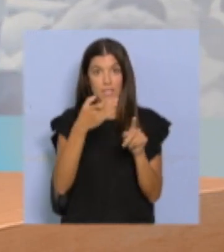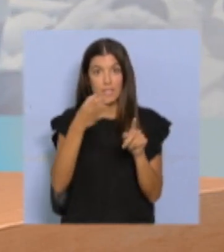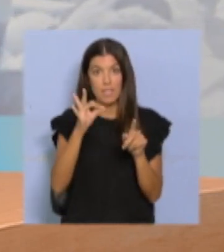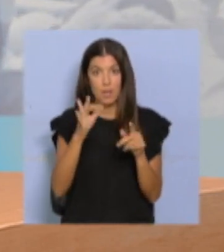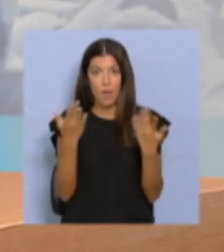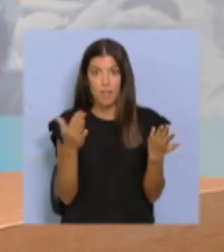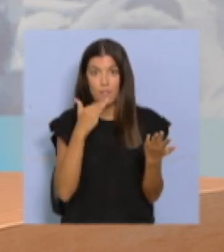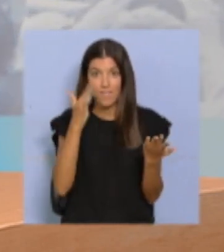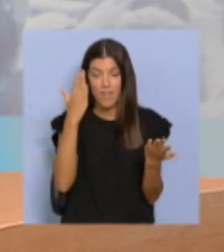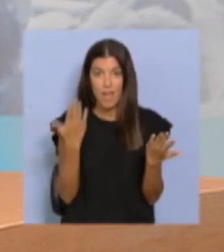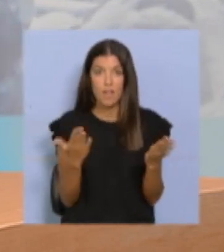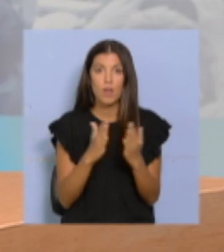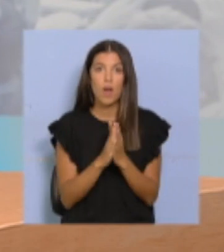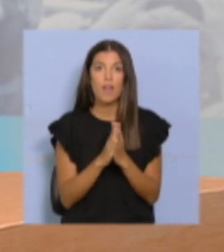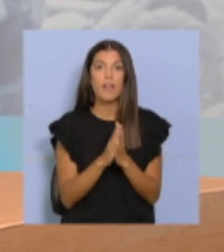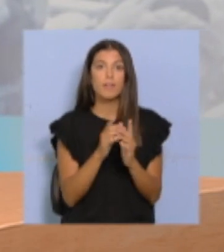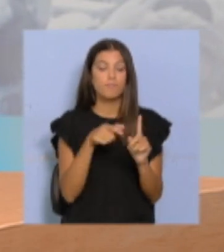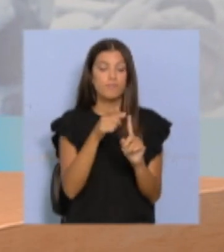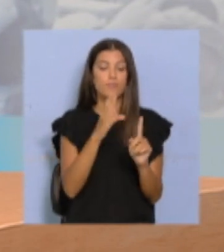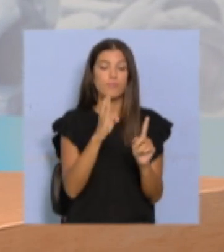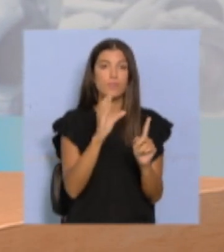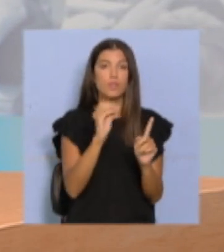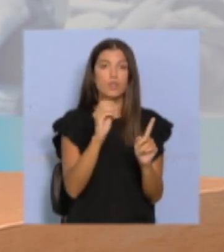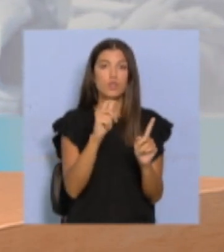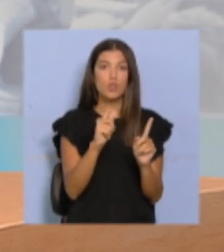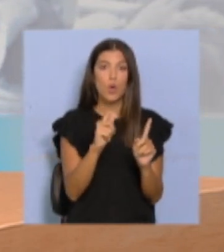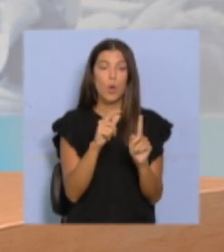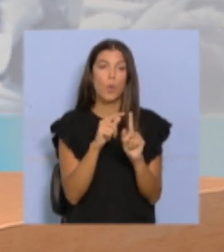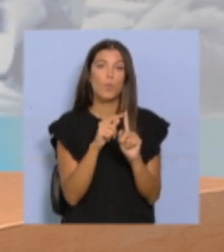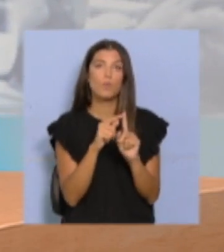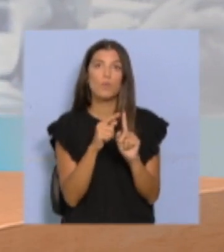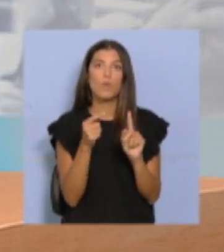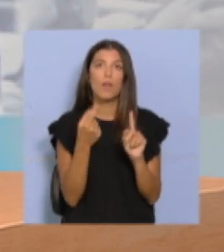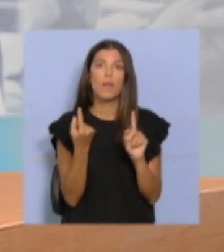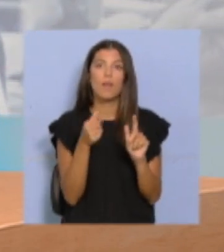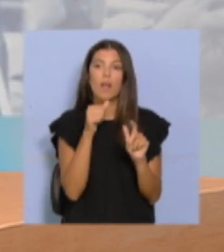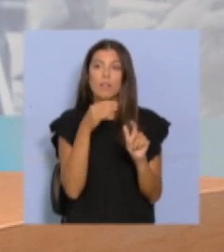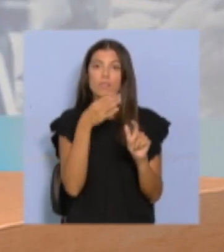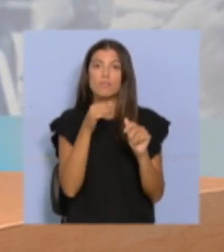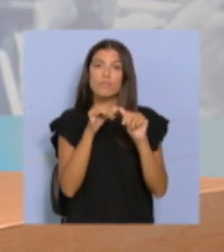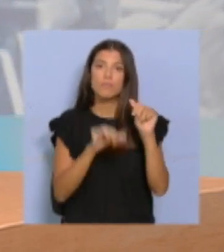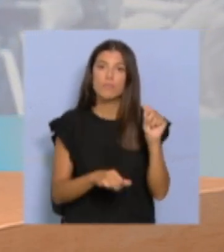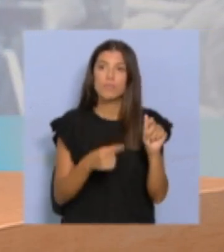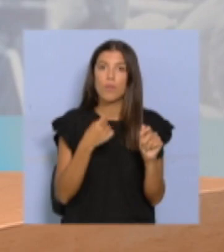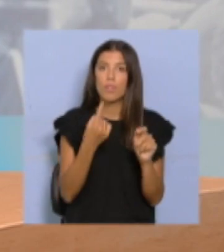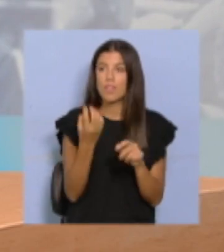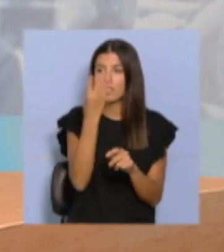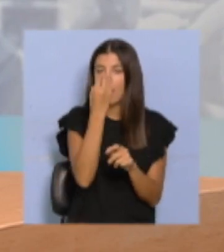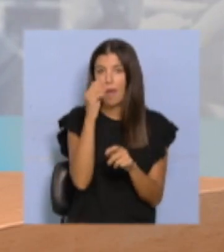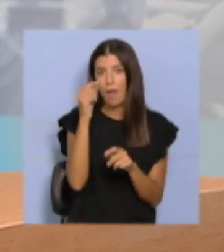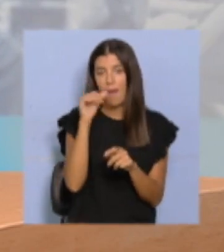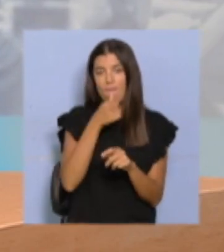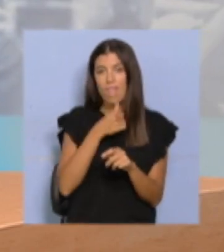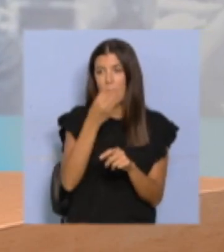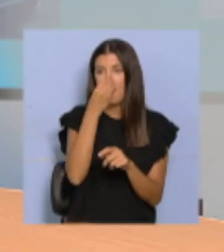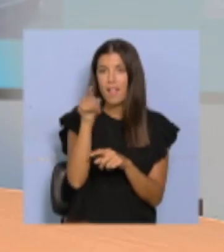factos, mesmo sem ver o discurso na sua totalidade, chama palhaço ao seu adversário. E